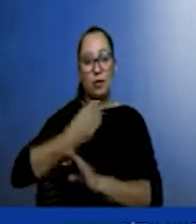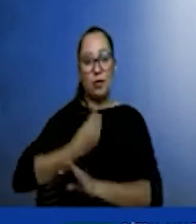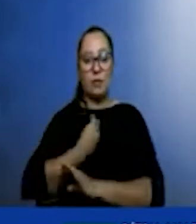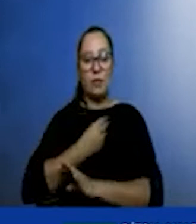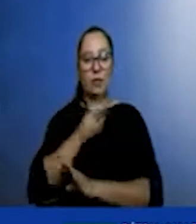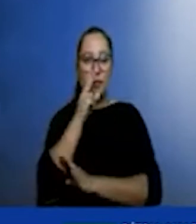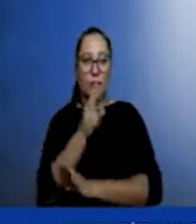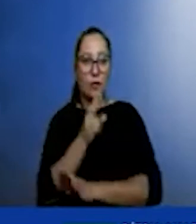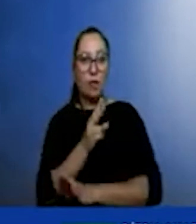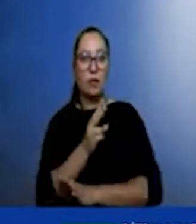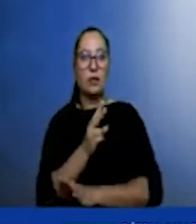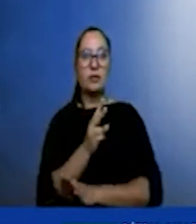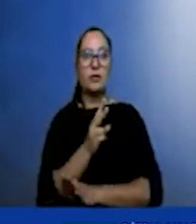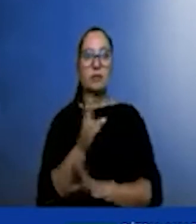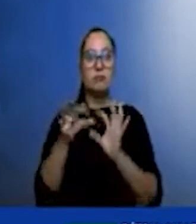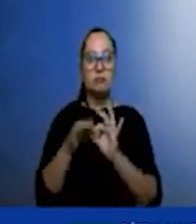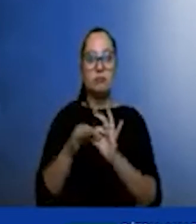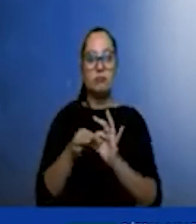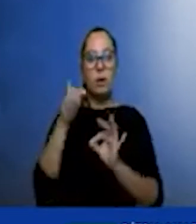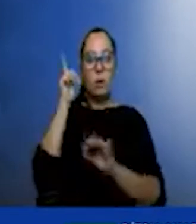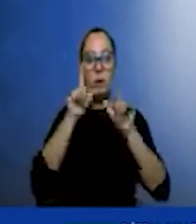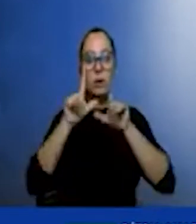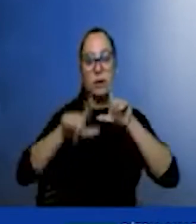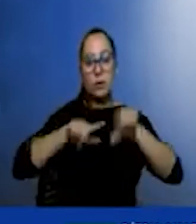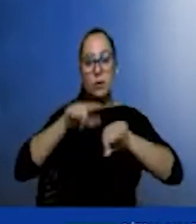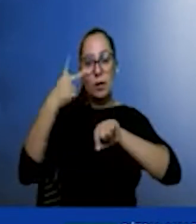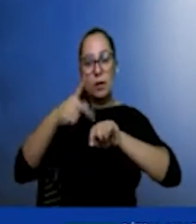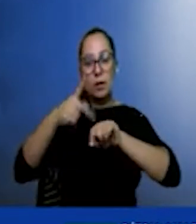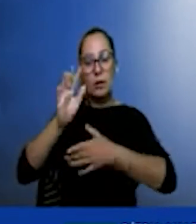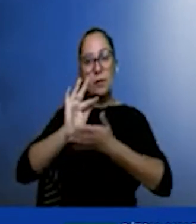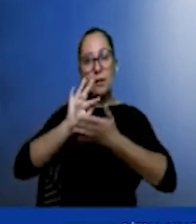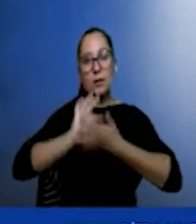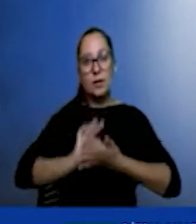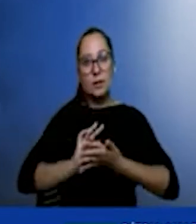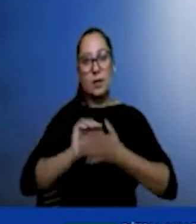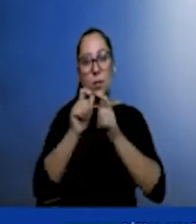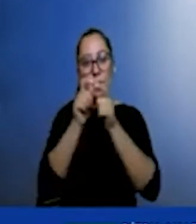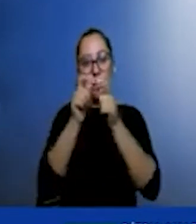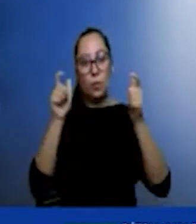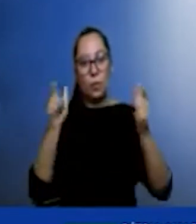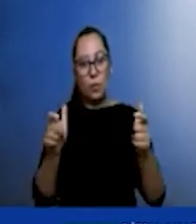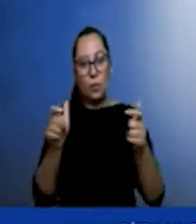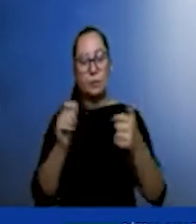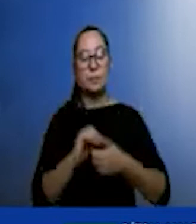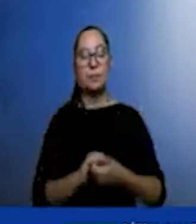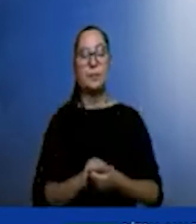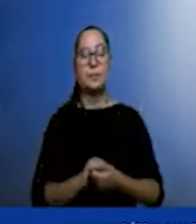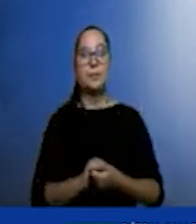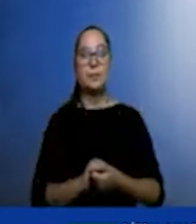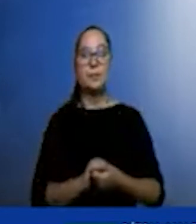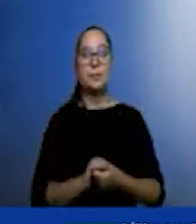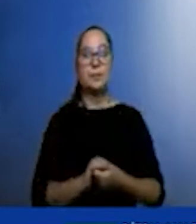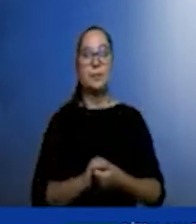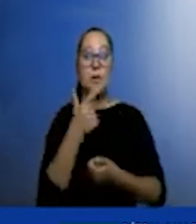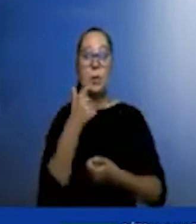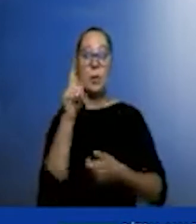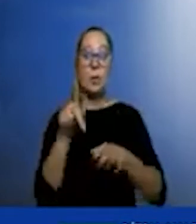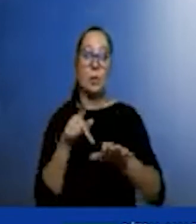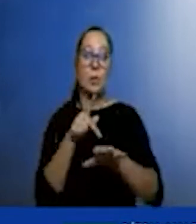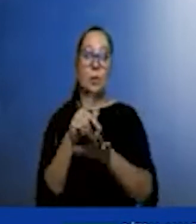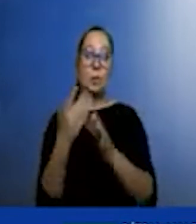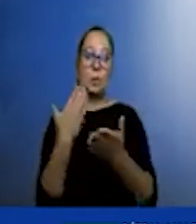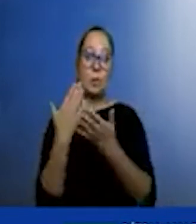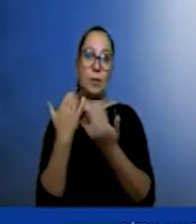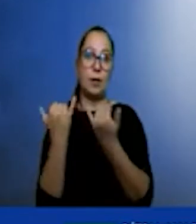de fato de conseguir poder escolher o seu fornecedor mais amplamente de eletricidade, tem sido em outros países, e aí eu cito o Japão como